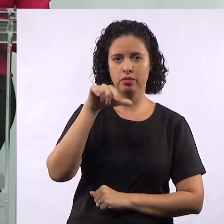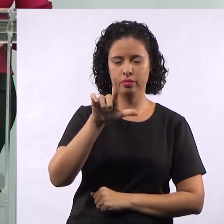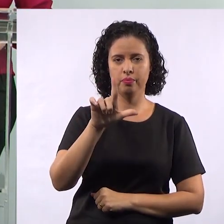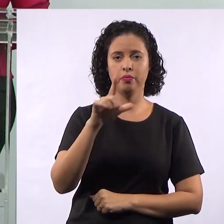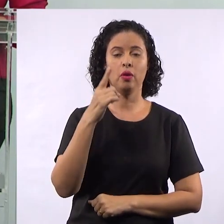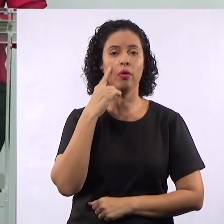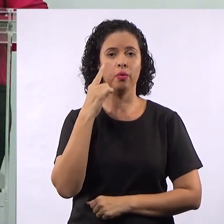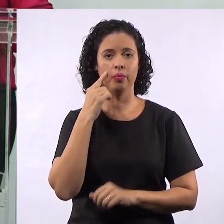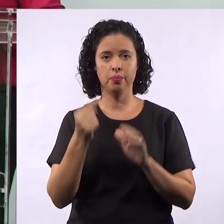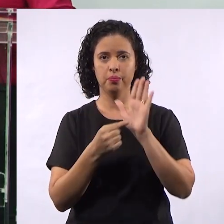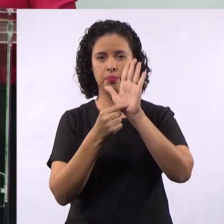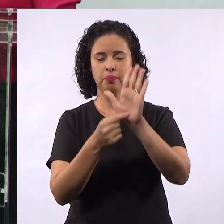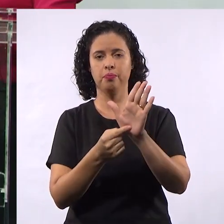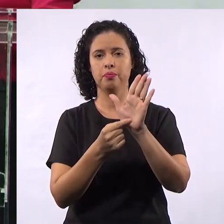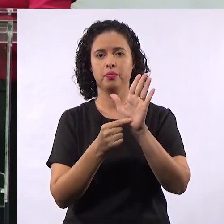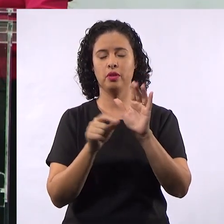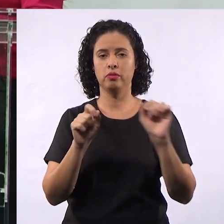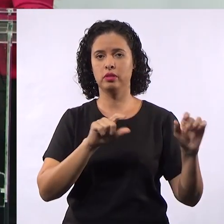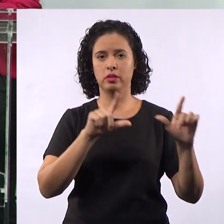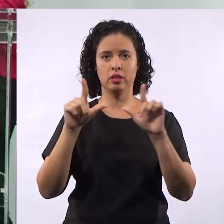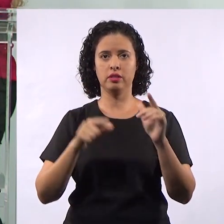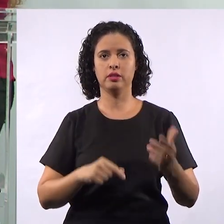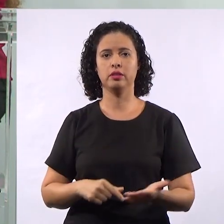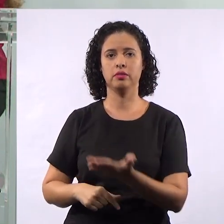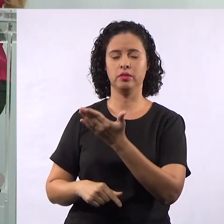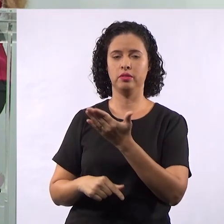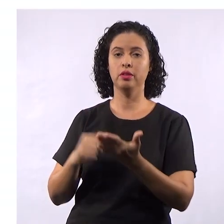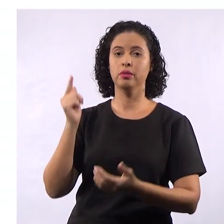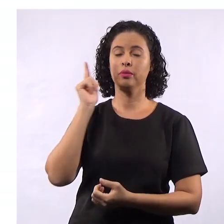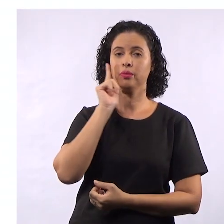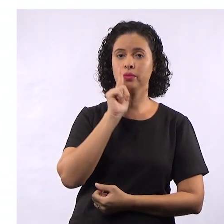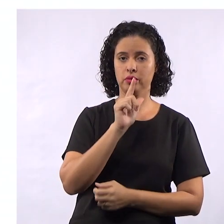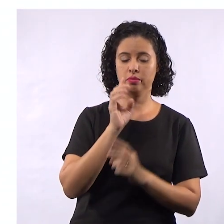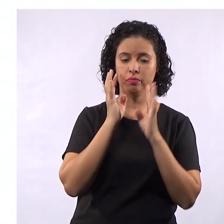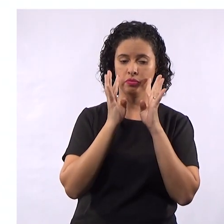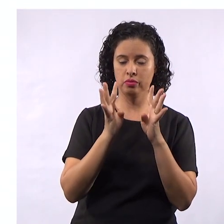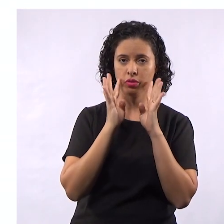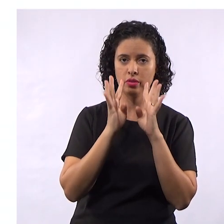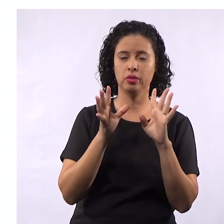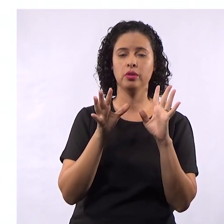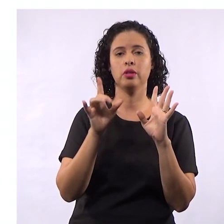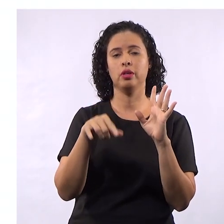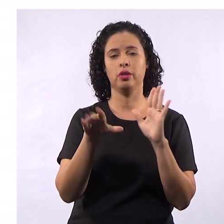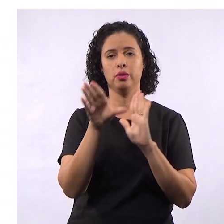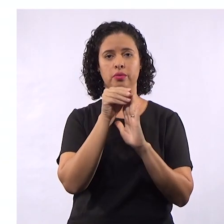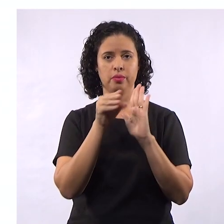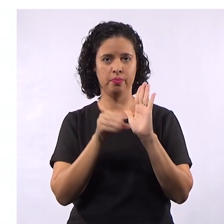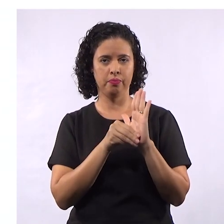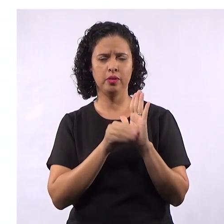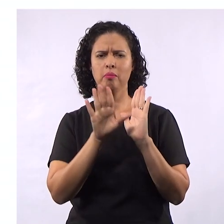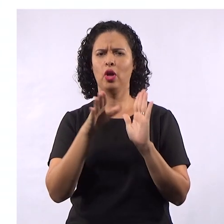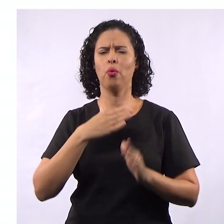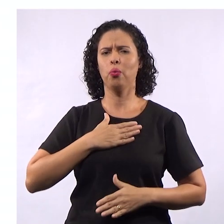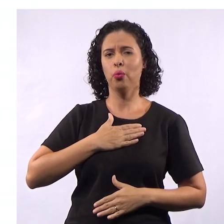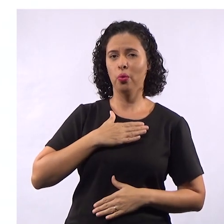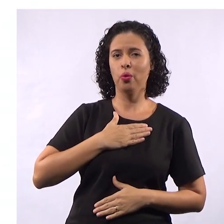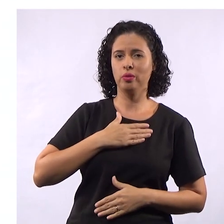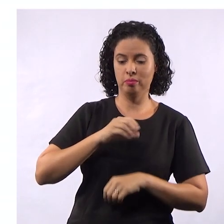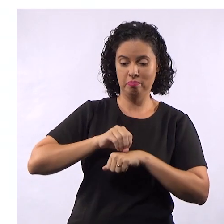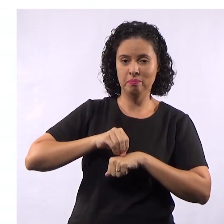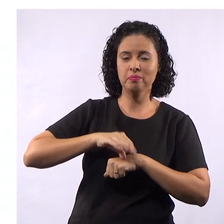aqui comigo que eu vou te apresentar aqui os nossos slides e você vai conseguir acompanhar o nosso conteúdo. Mas como é de costume, eu gosto sempre de fazer